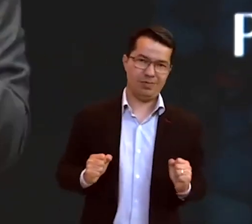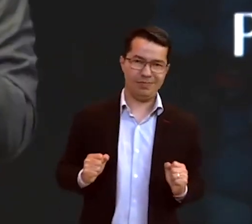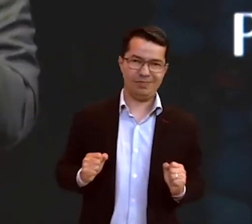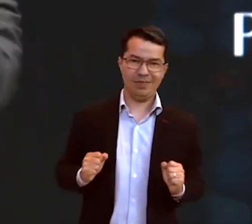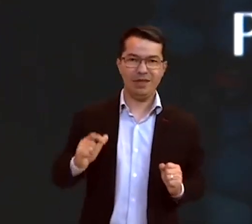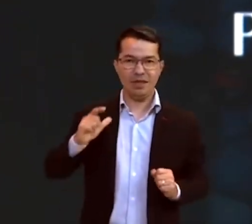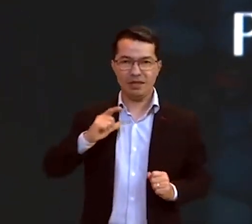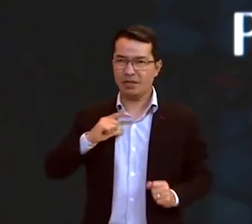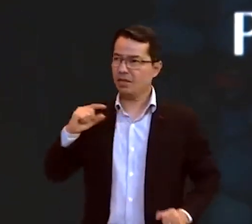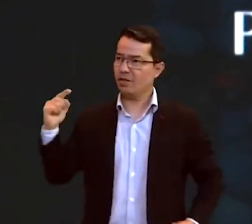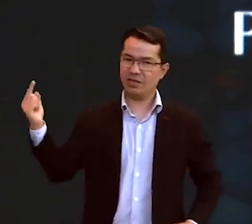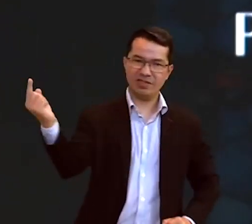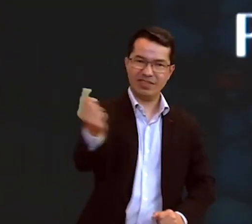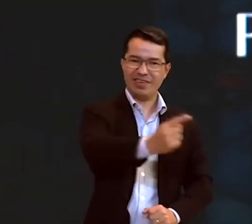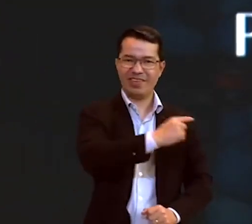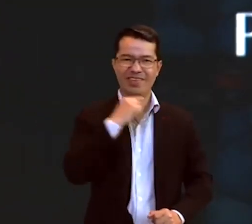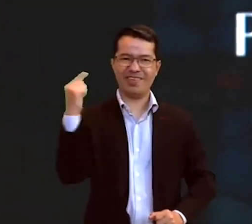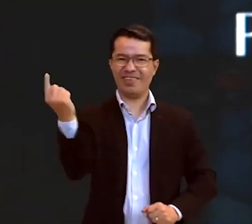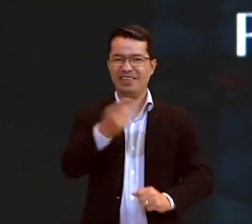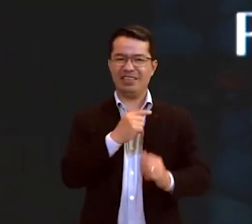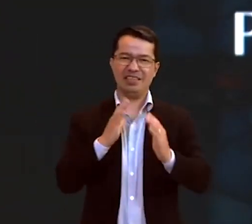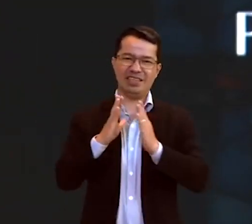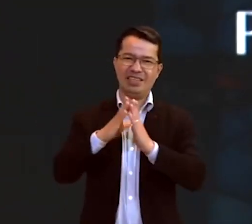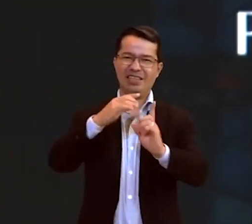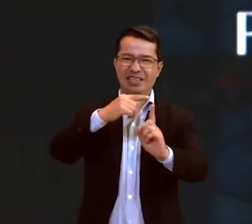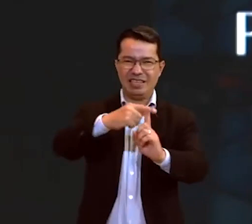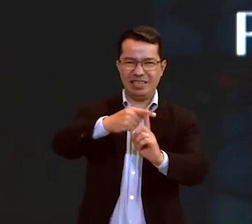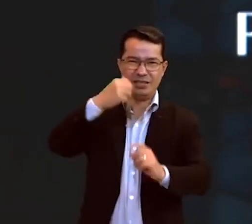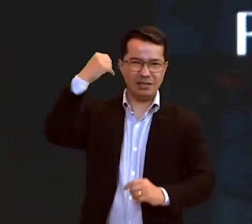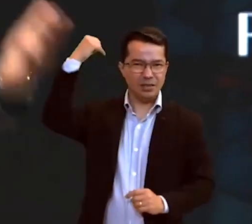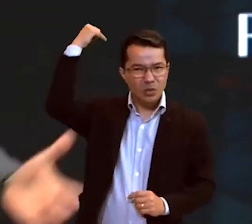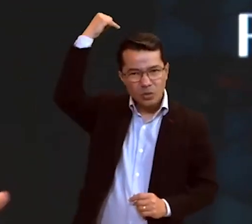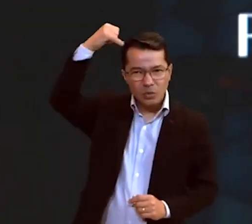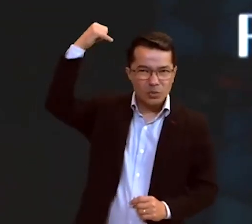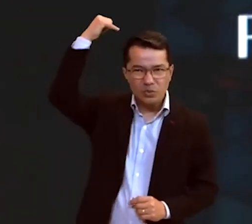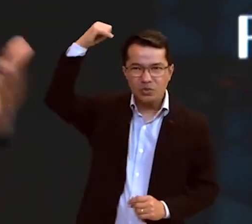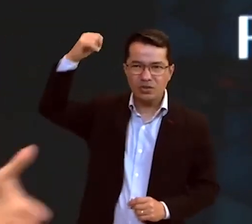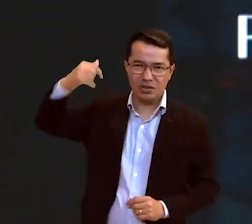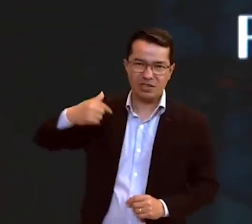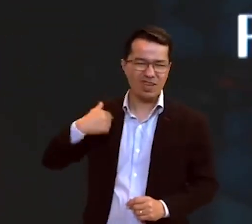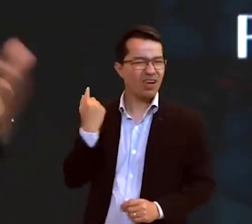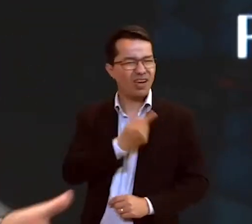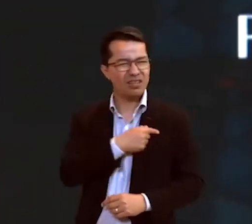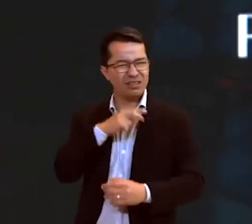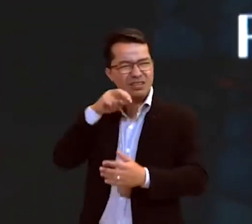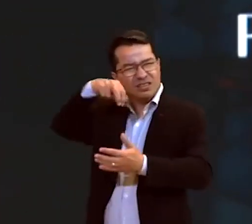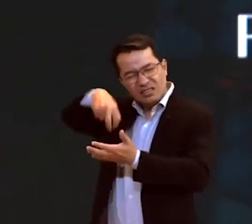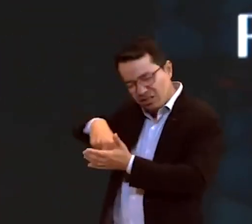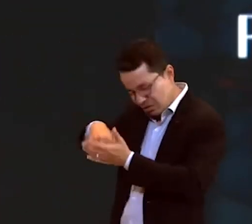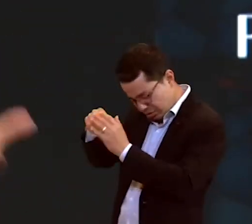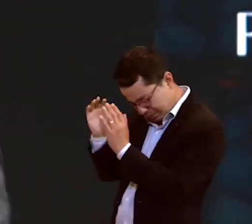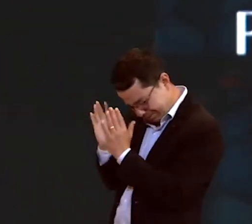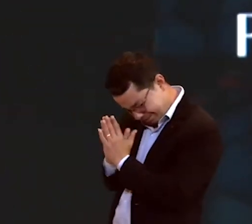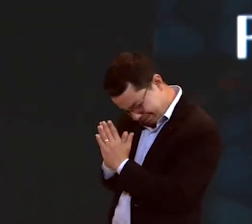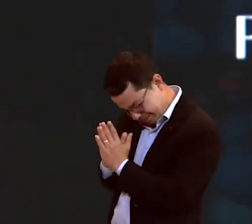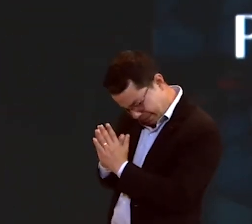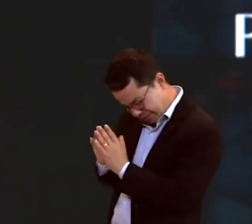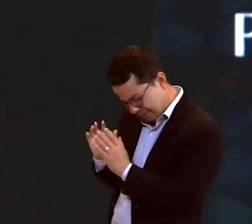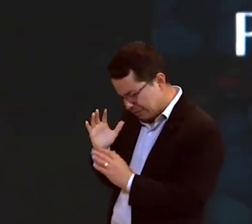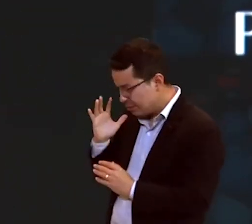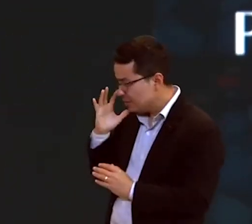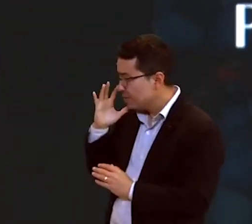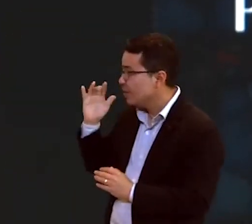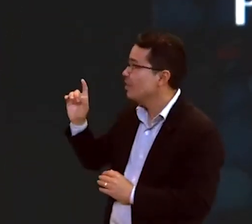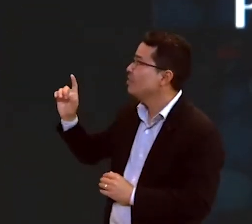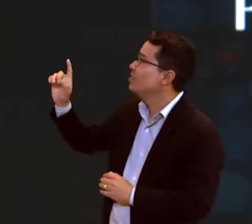sobre a igreja é que nós olhamos para Deus e falamos: Senhor, eu olho para Ti. Eu não sou ninguém, eu não tenho nada, eu não sou médico, eu não entendo de nada. Mas